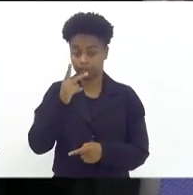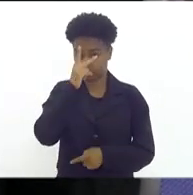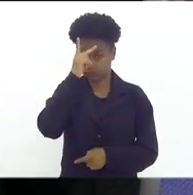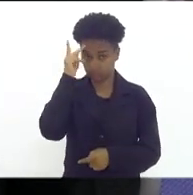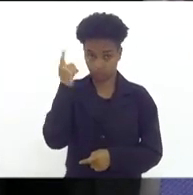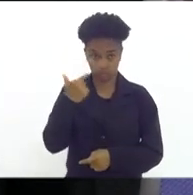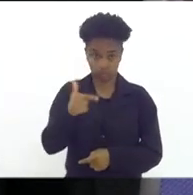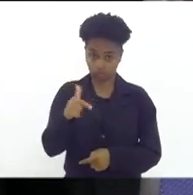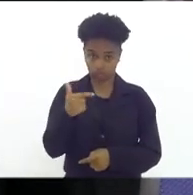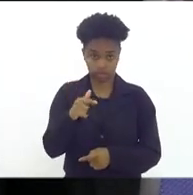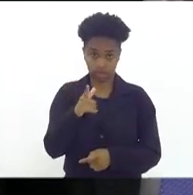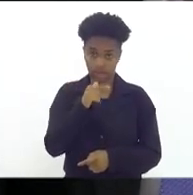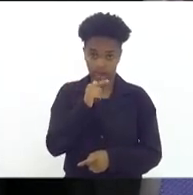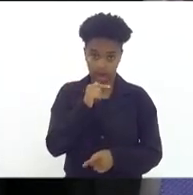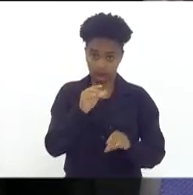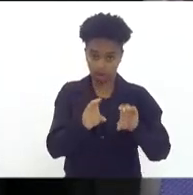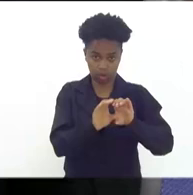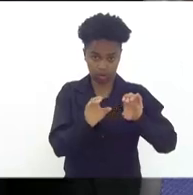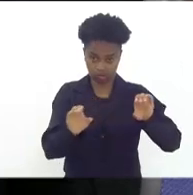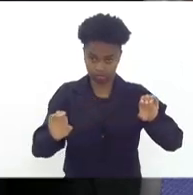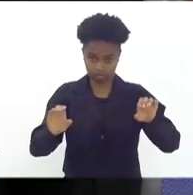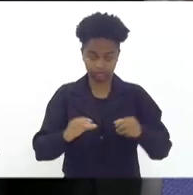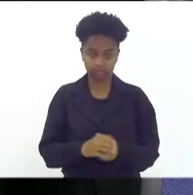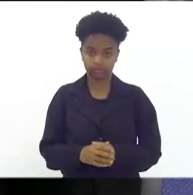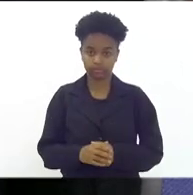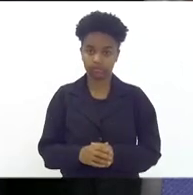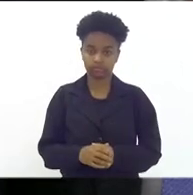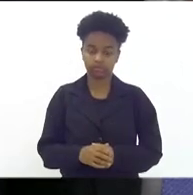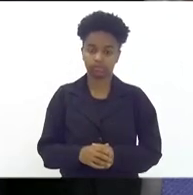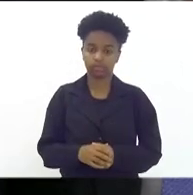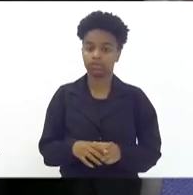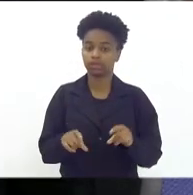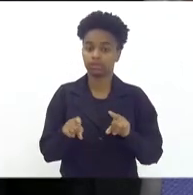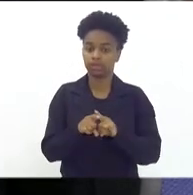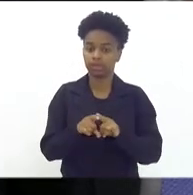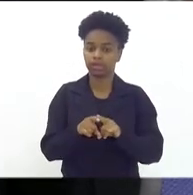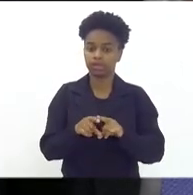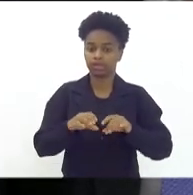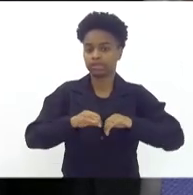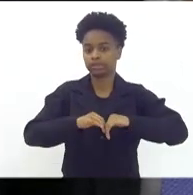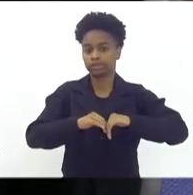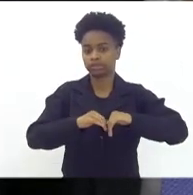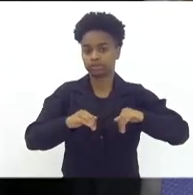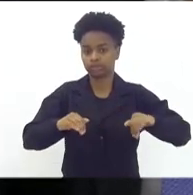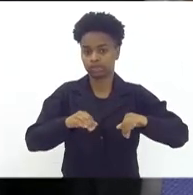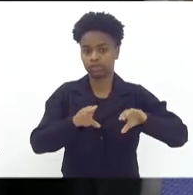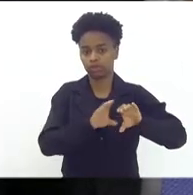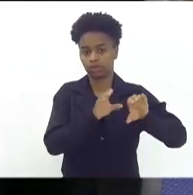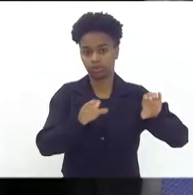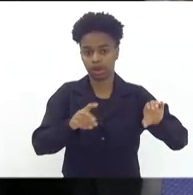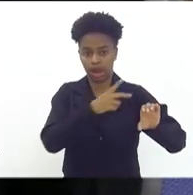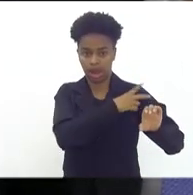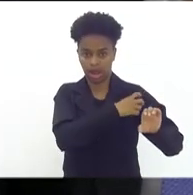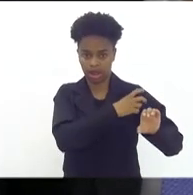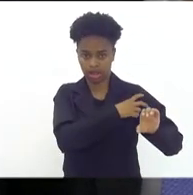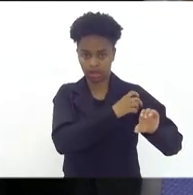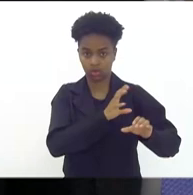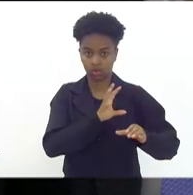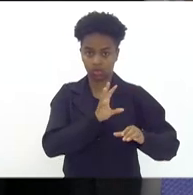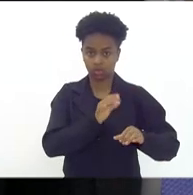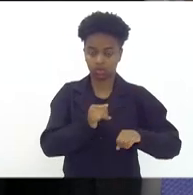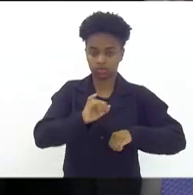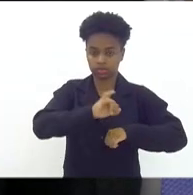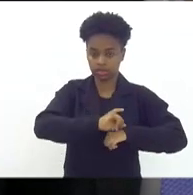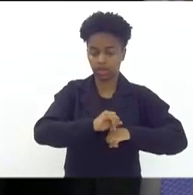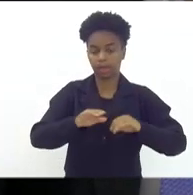acesso à água rede separada separadora separativa em Arraial do Cabo no centro Praia dos Anjos